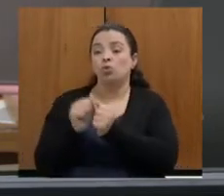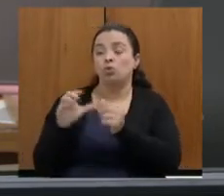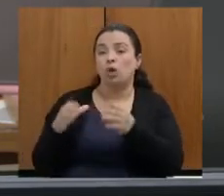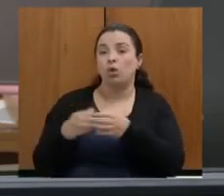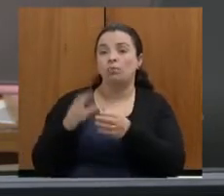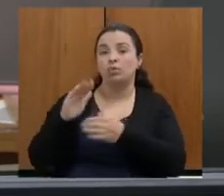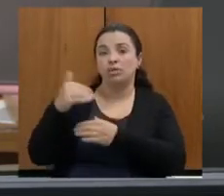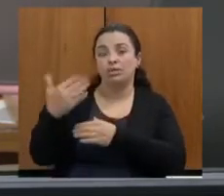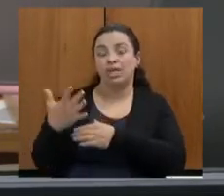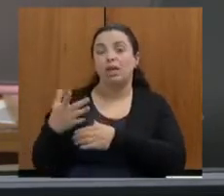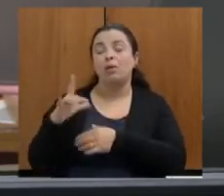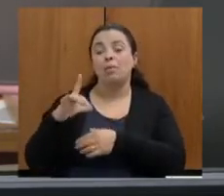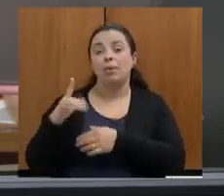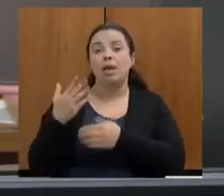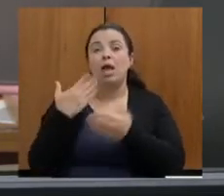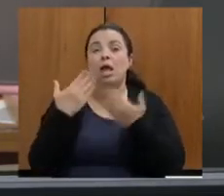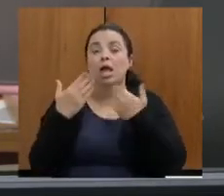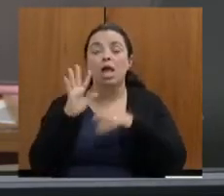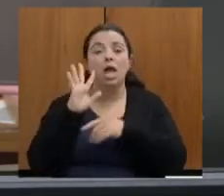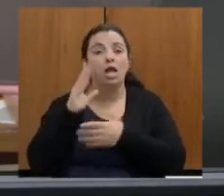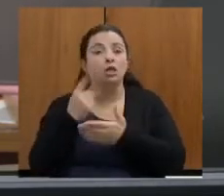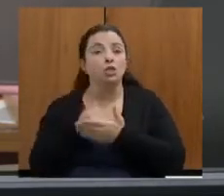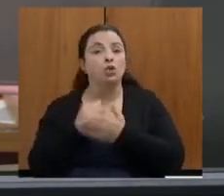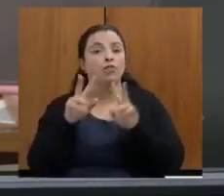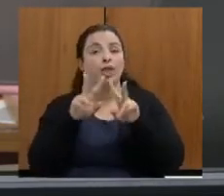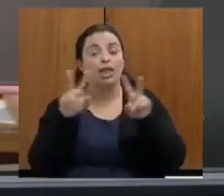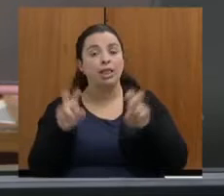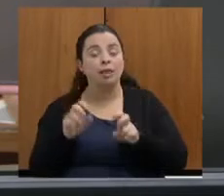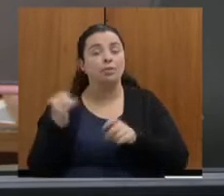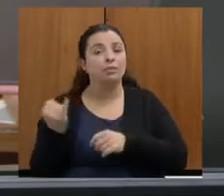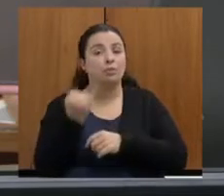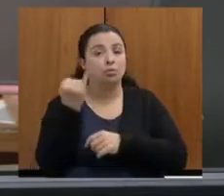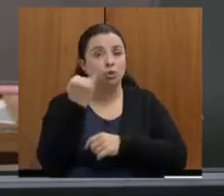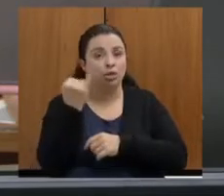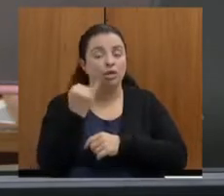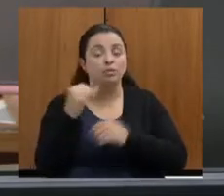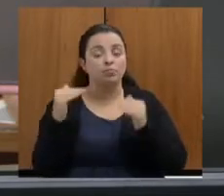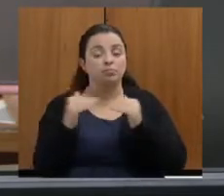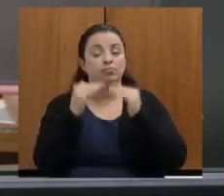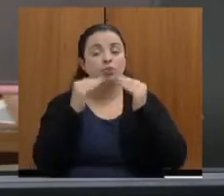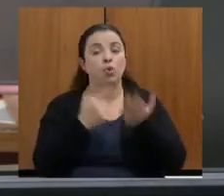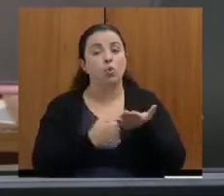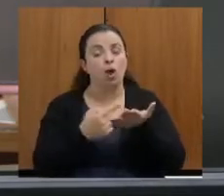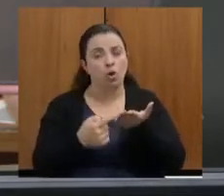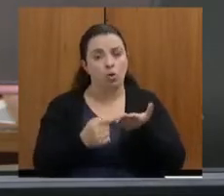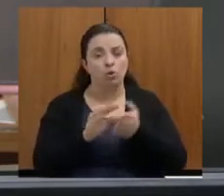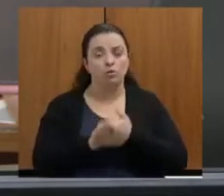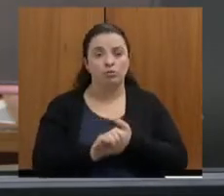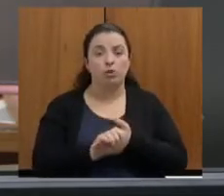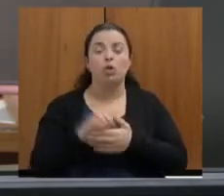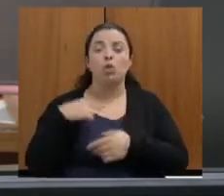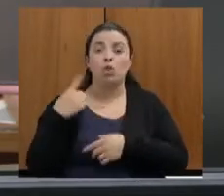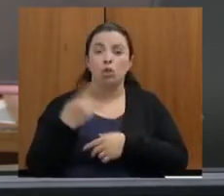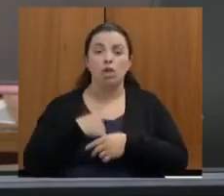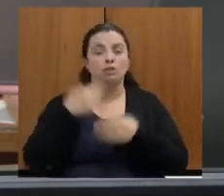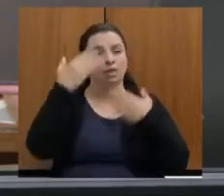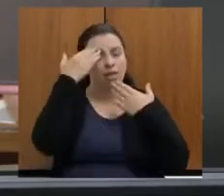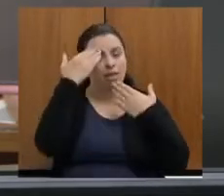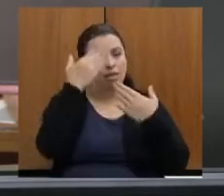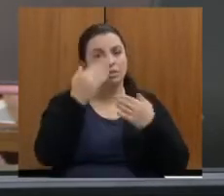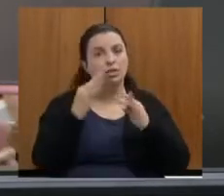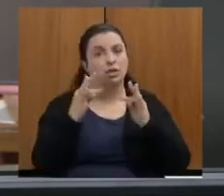significativos e dispensáveis para consecução dos objetivos plenos o acordo desde já reiteramos nossos agradecimentos